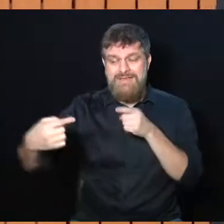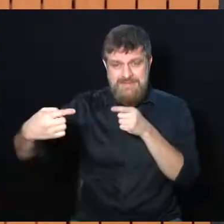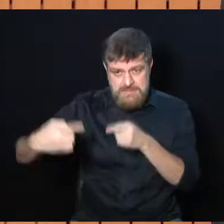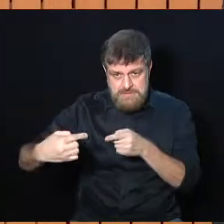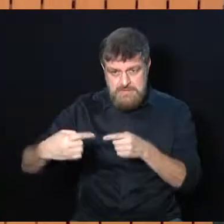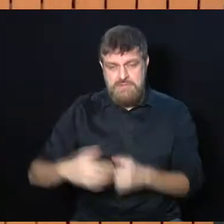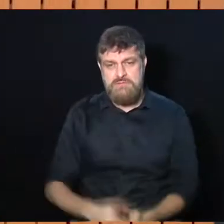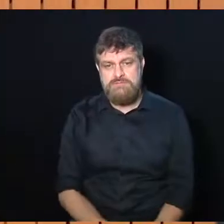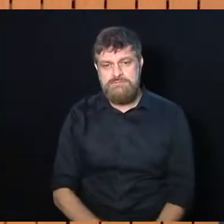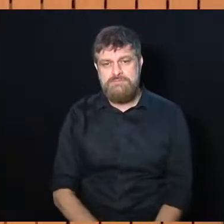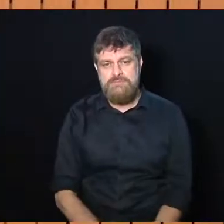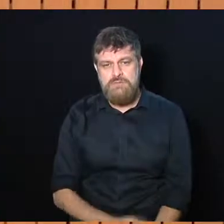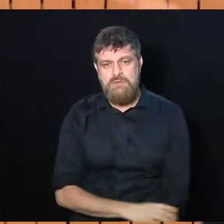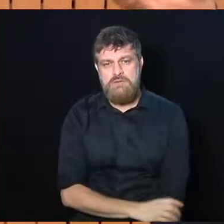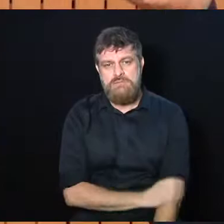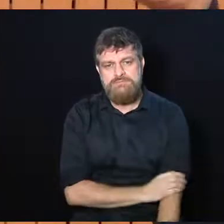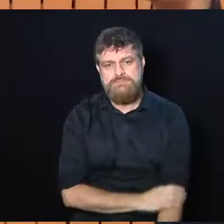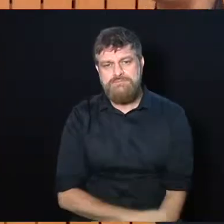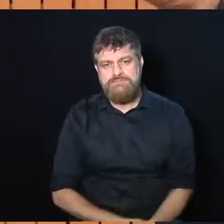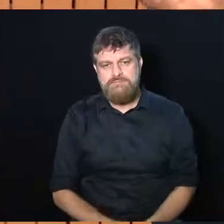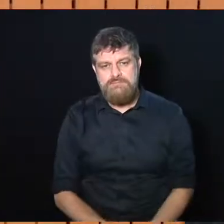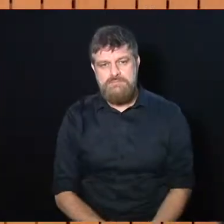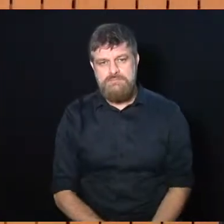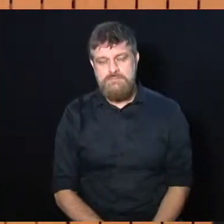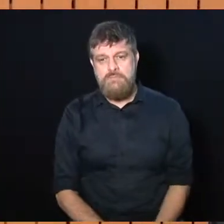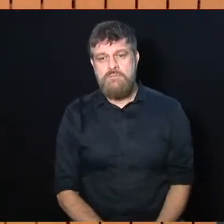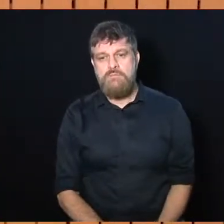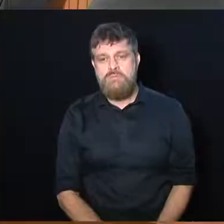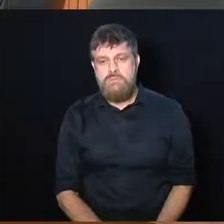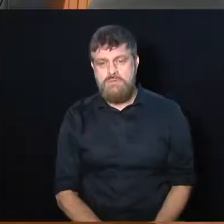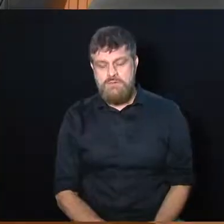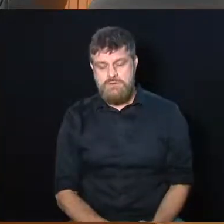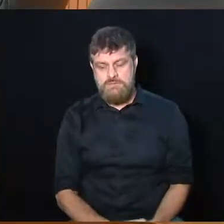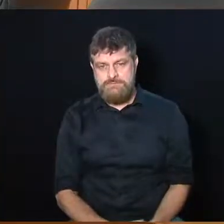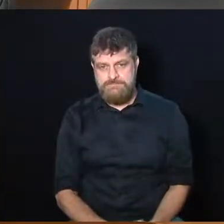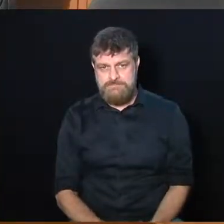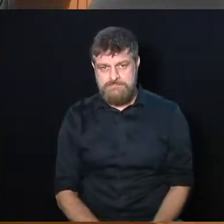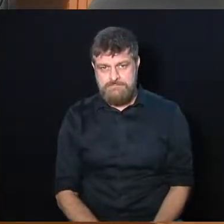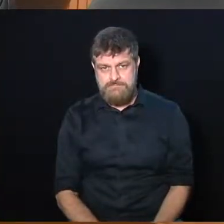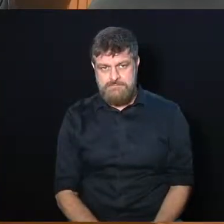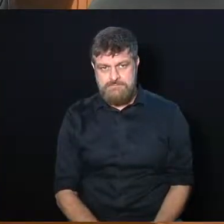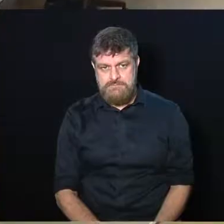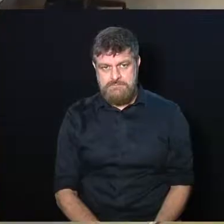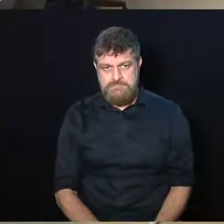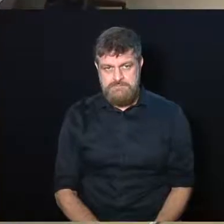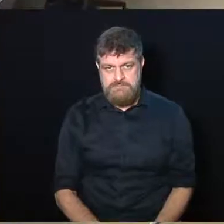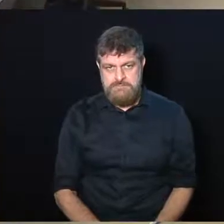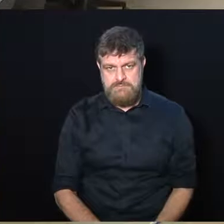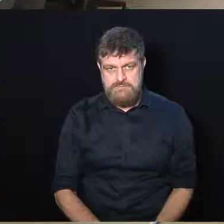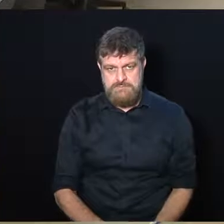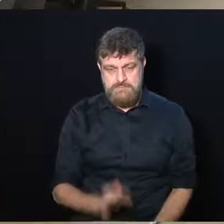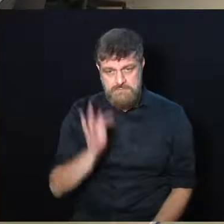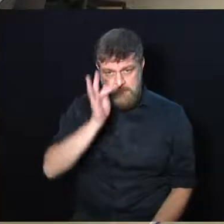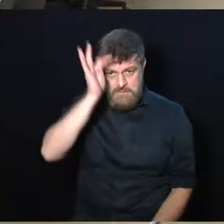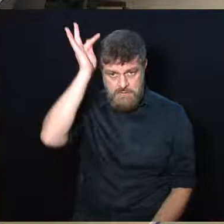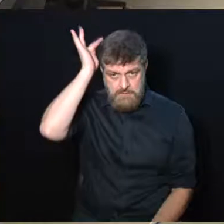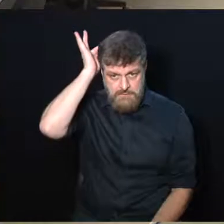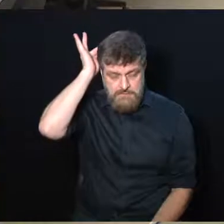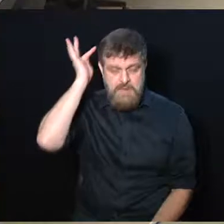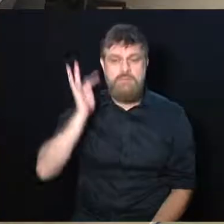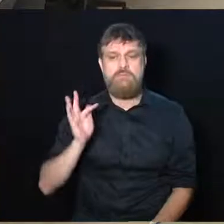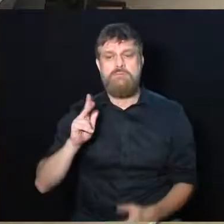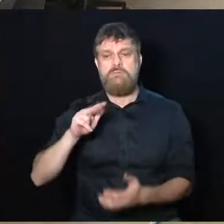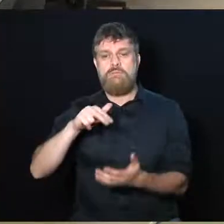CIATOX. Fica à vontade. Sim? Pode ir. O Dr. Fábio vai